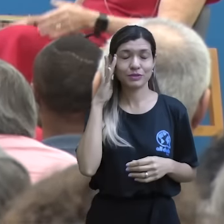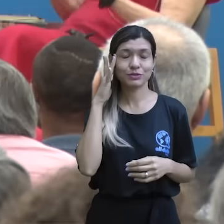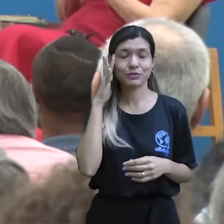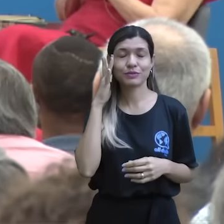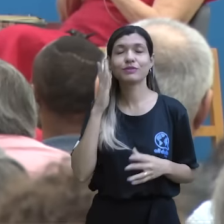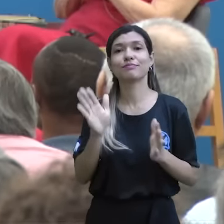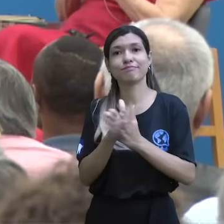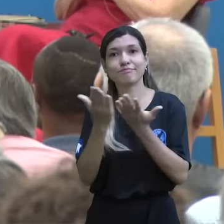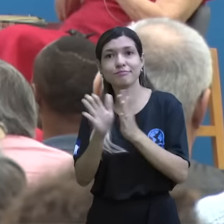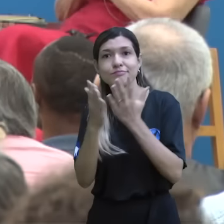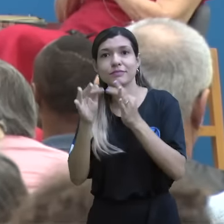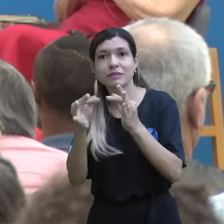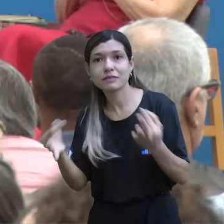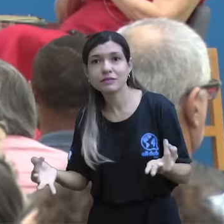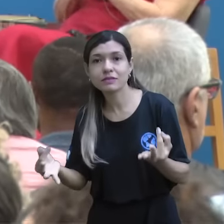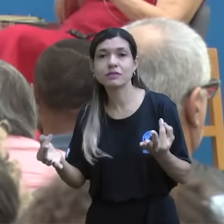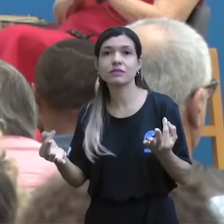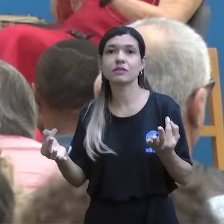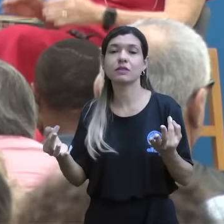Bonito.